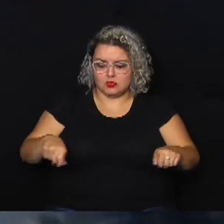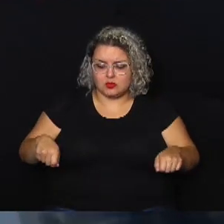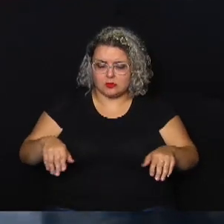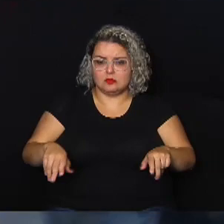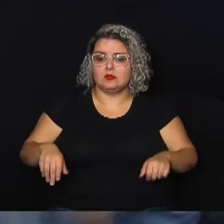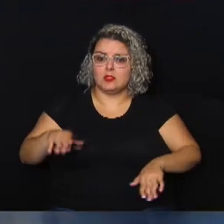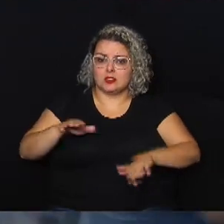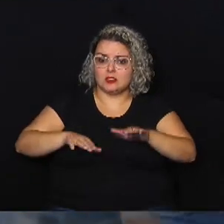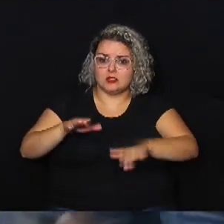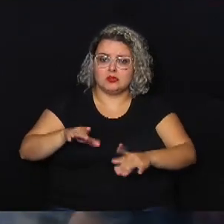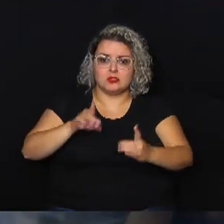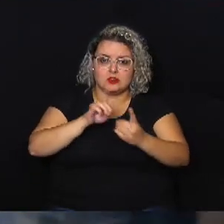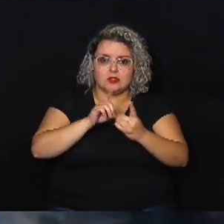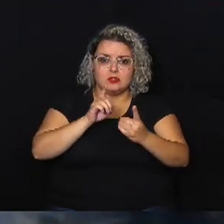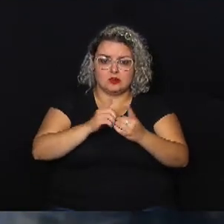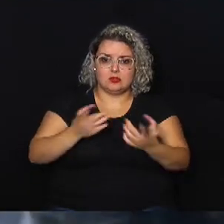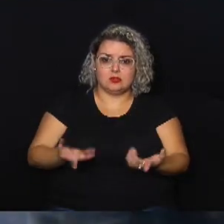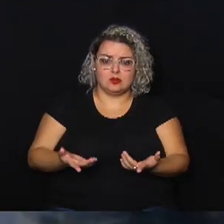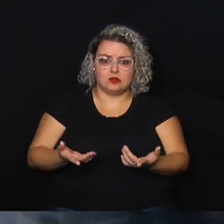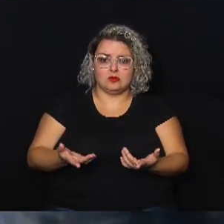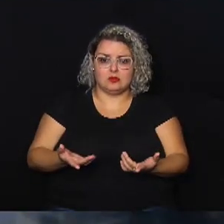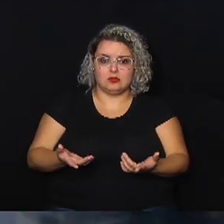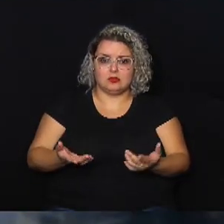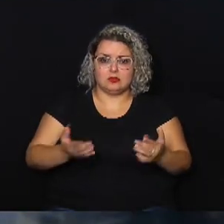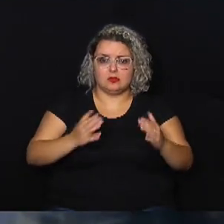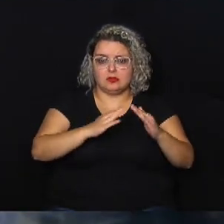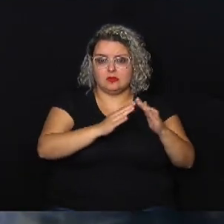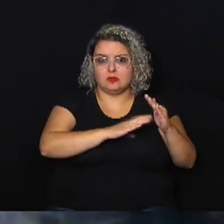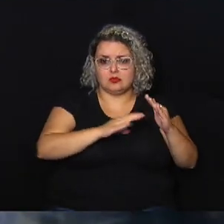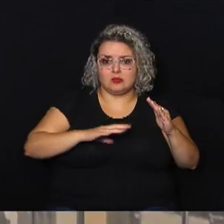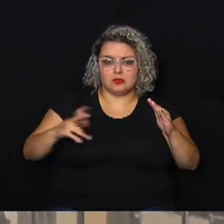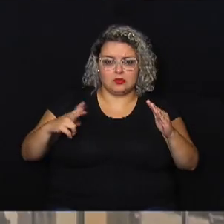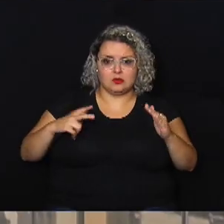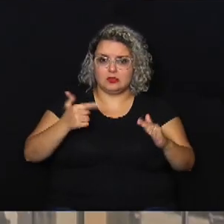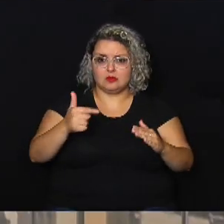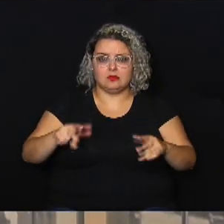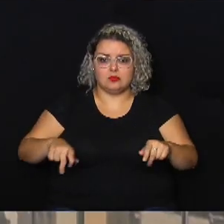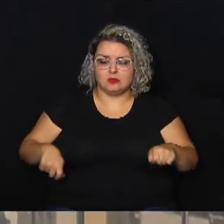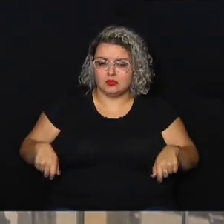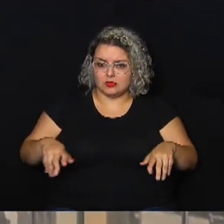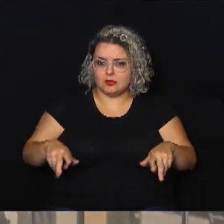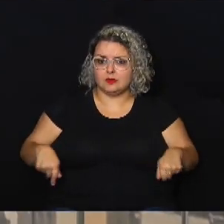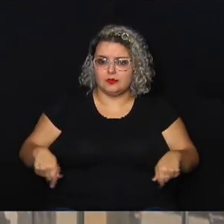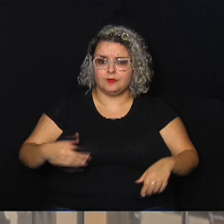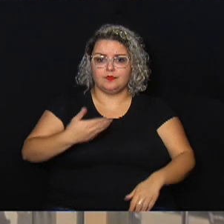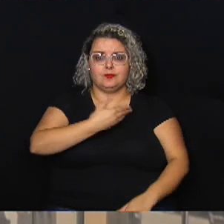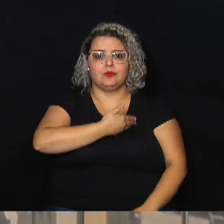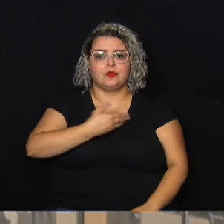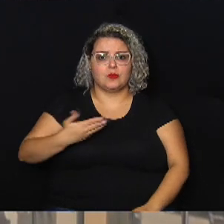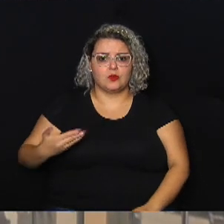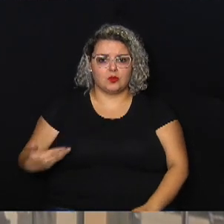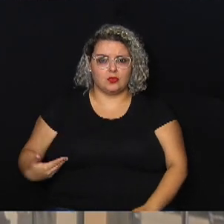vezes o atendimento ele é feito numa clínica particular e não tem a cadeira de roda. O vereador Cecílio